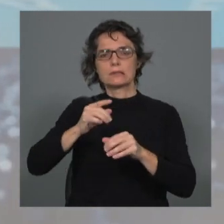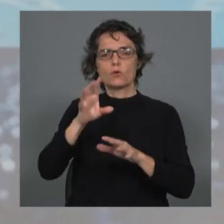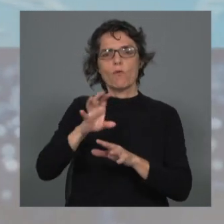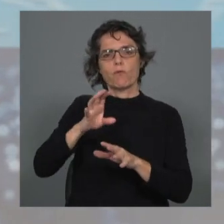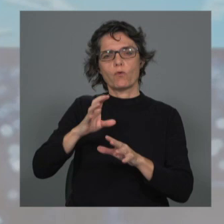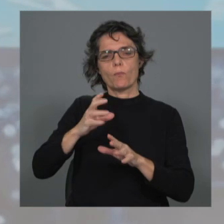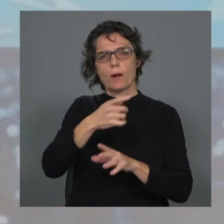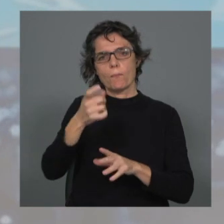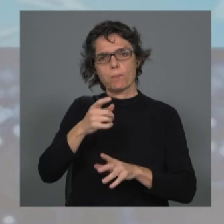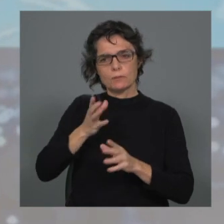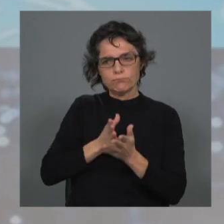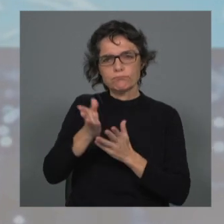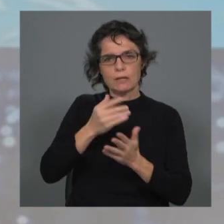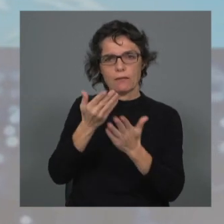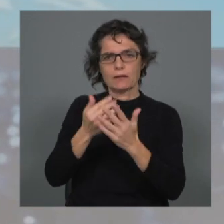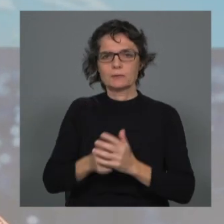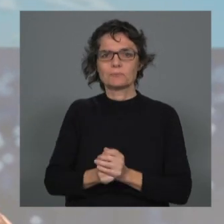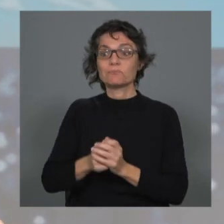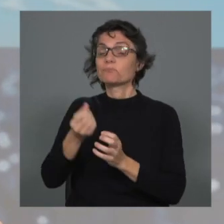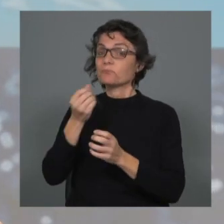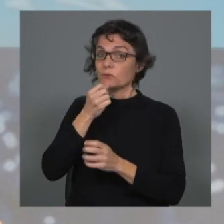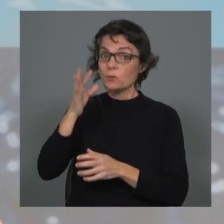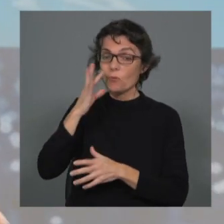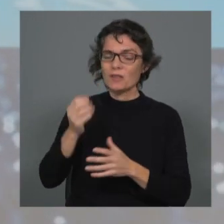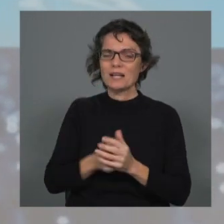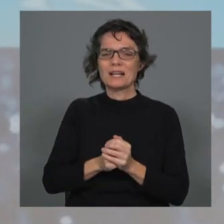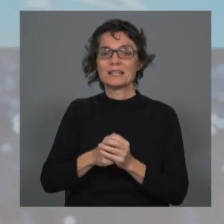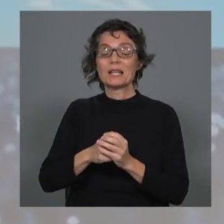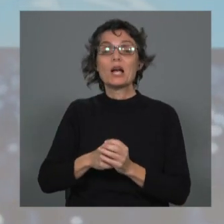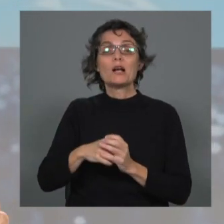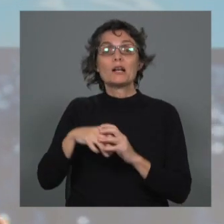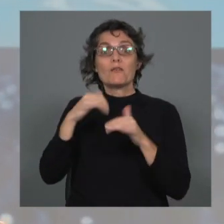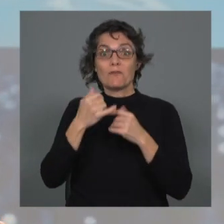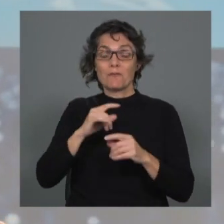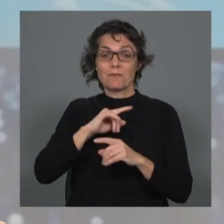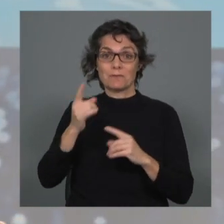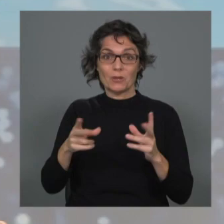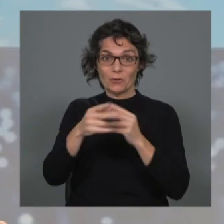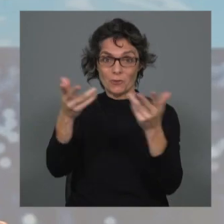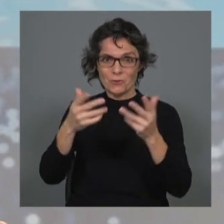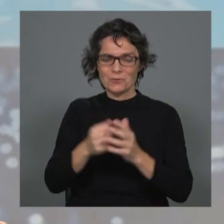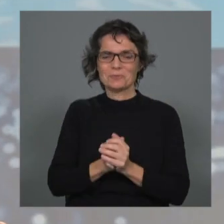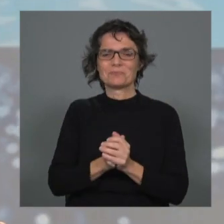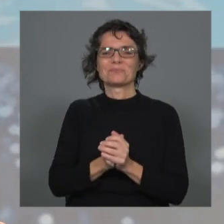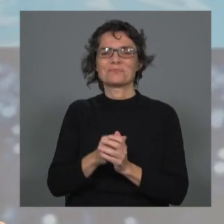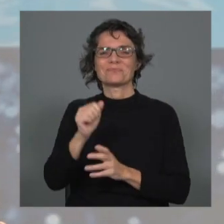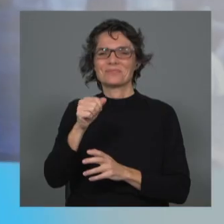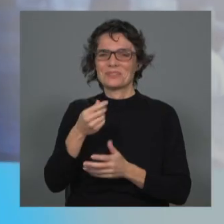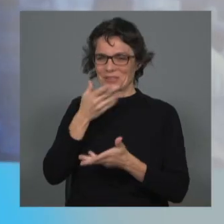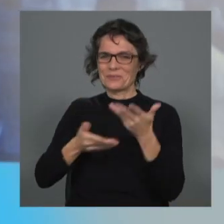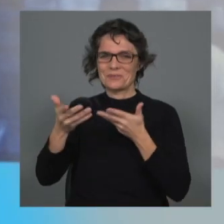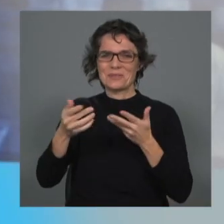por cumprimentar o Dr. Guilherme de Oliveira Martins. Muito boa tarde. Bom ano. Bom ano também. Obrigado por estar connosco. O Papa